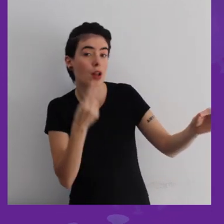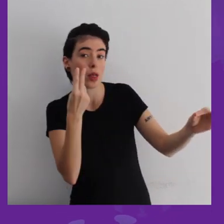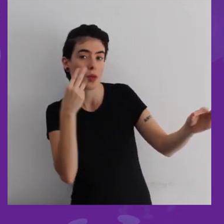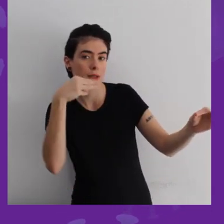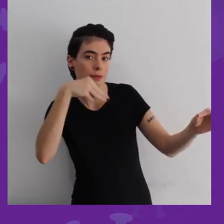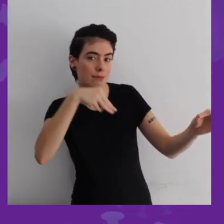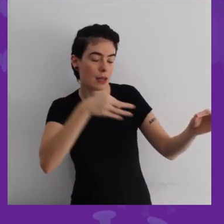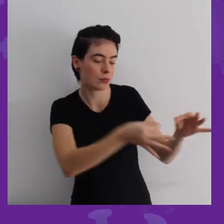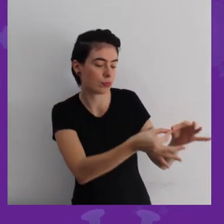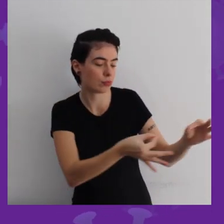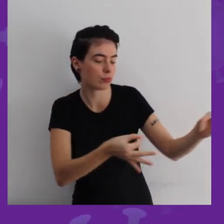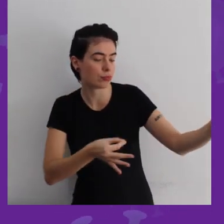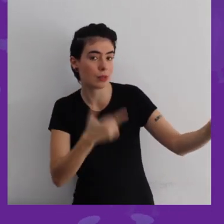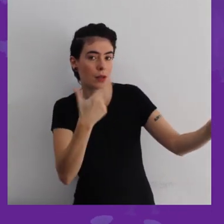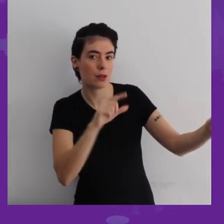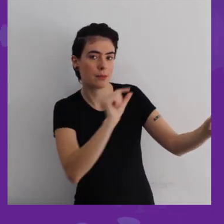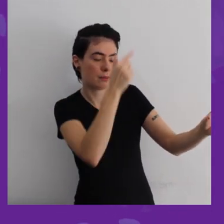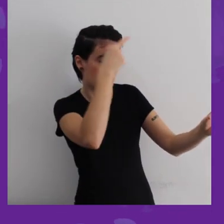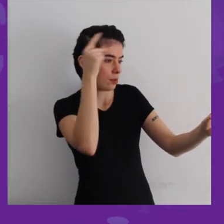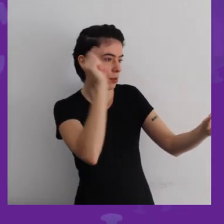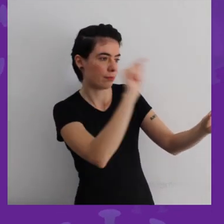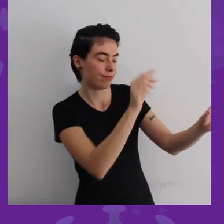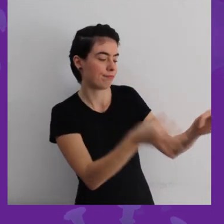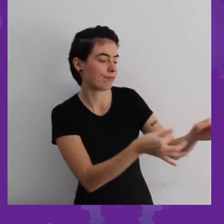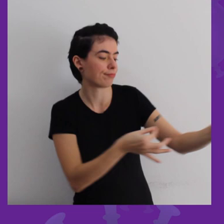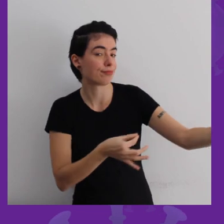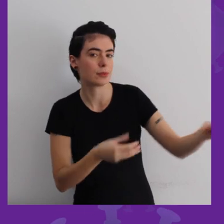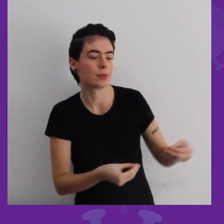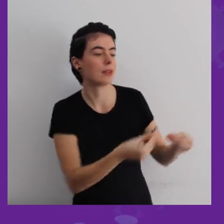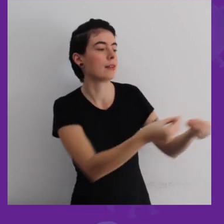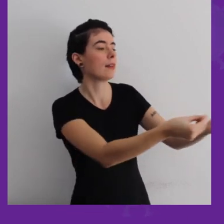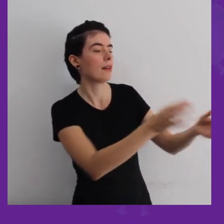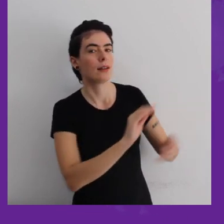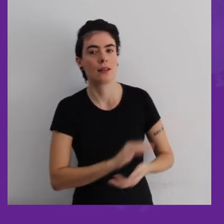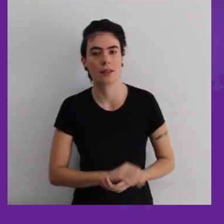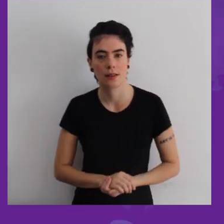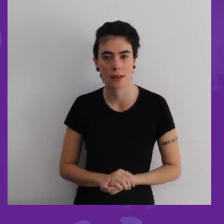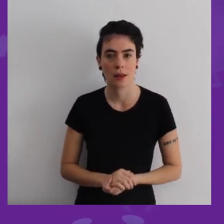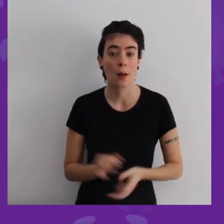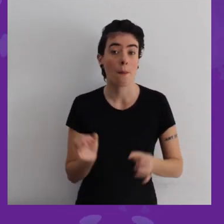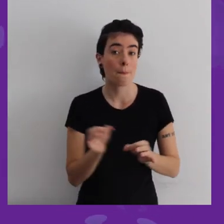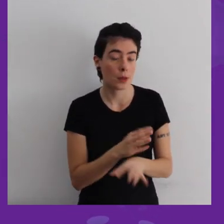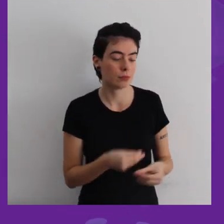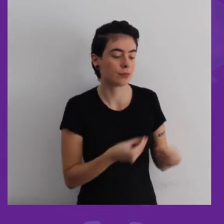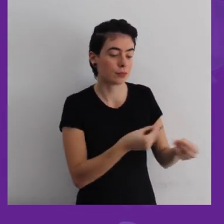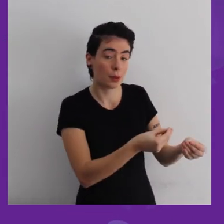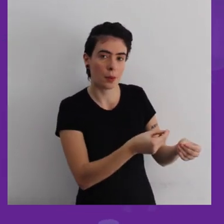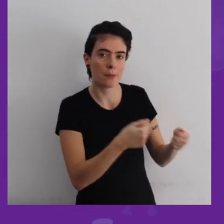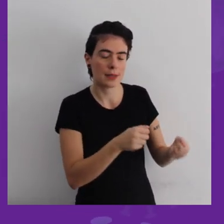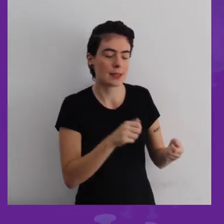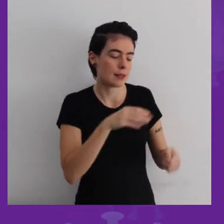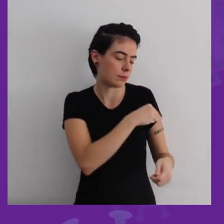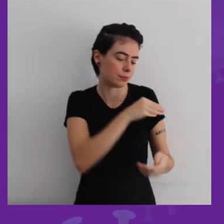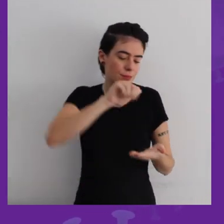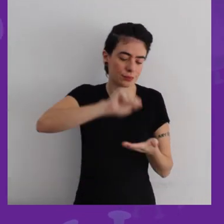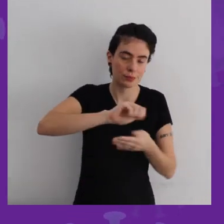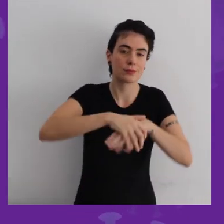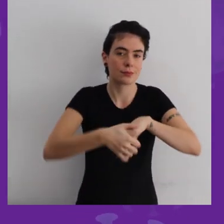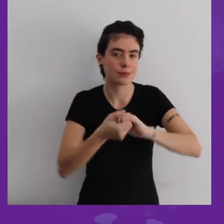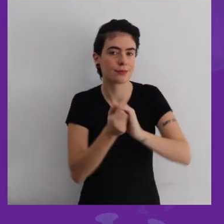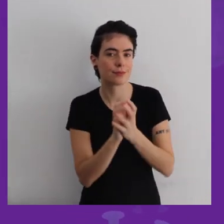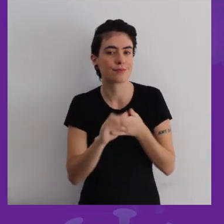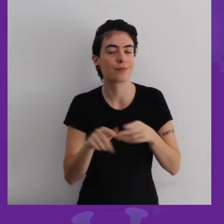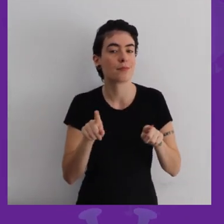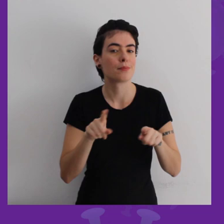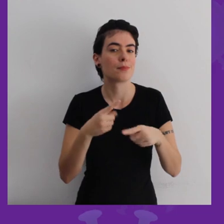porta da casa não é e a hora que ele fizer uma entrega ele passa álcool gel na mão antes de fazer outro entrega que a gente vai fazer duas três